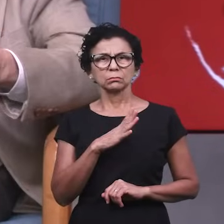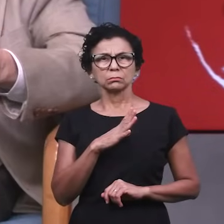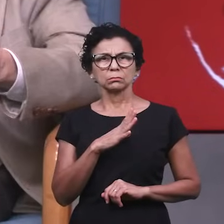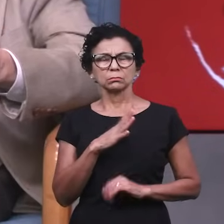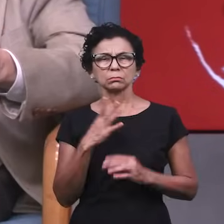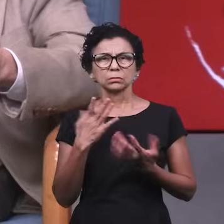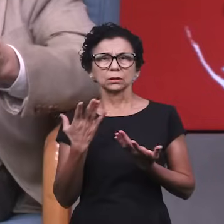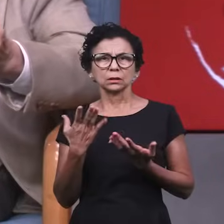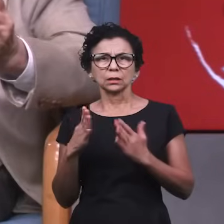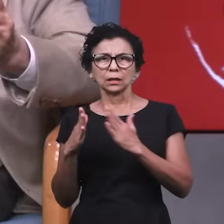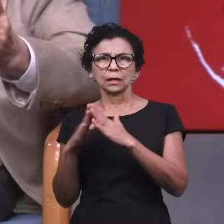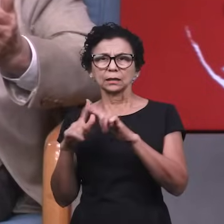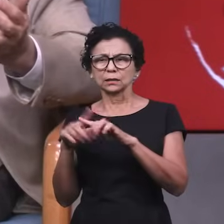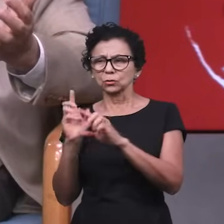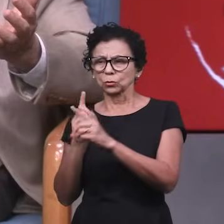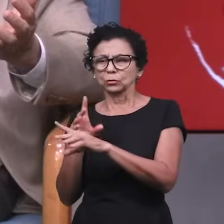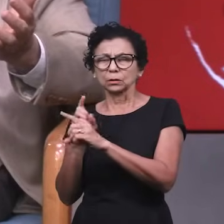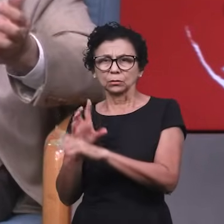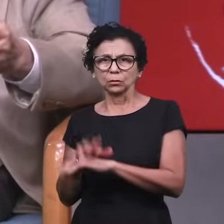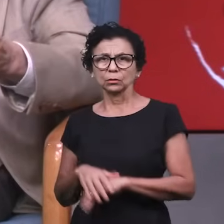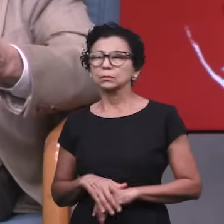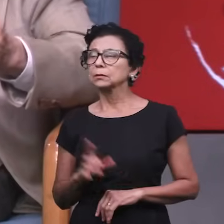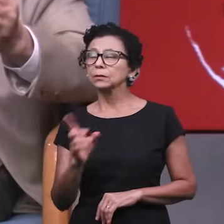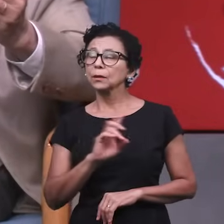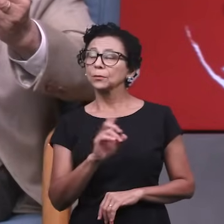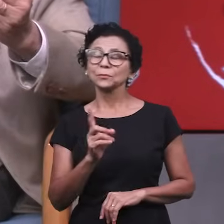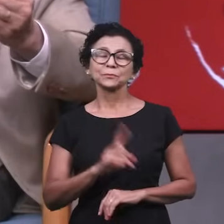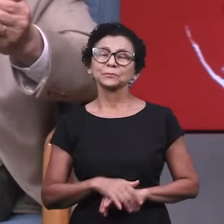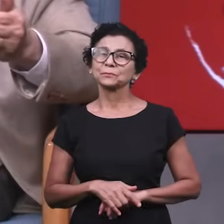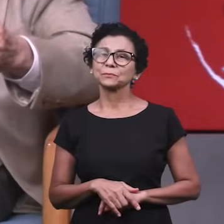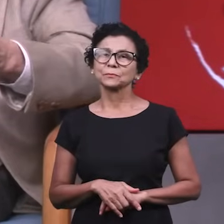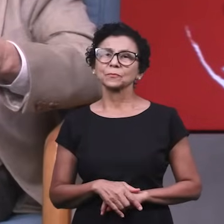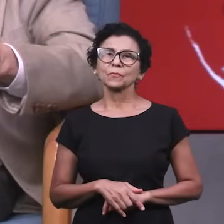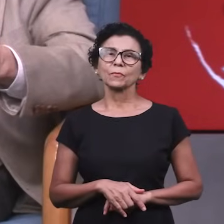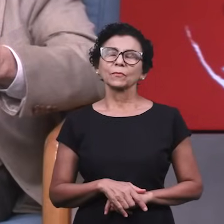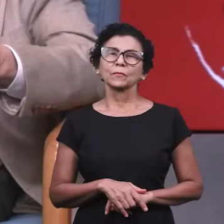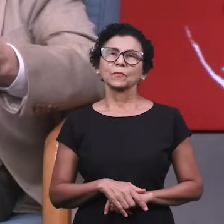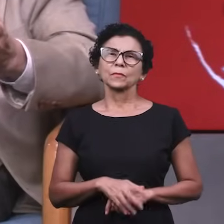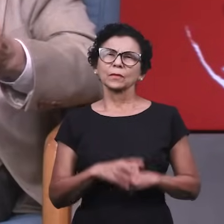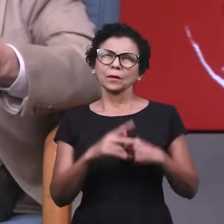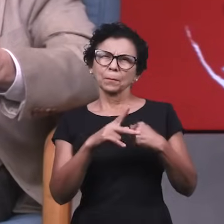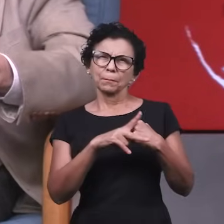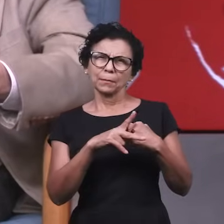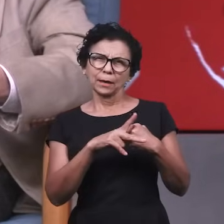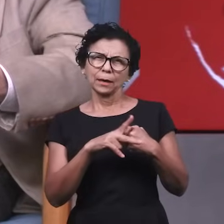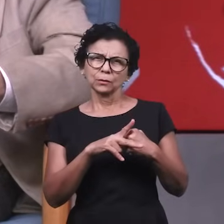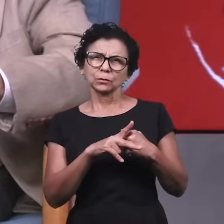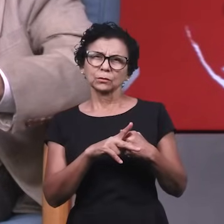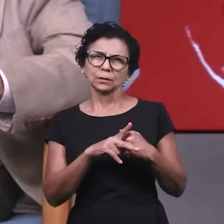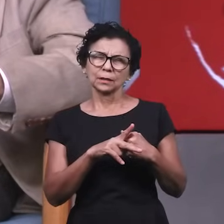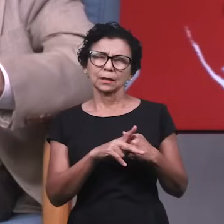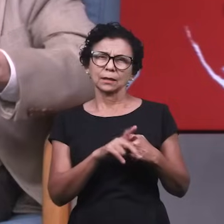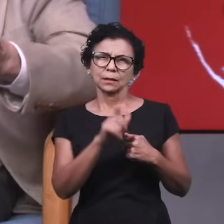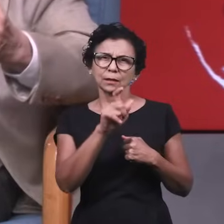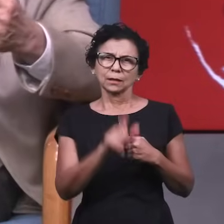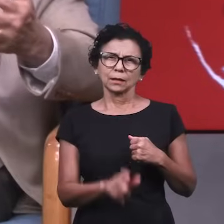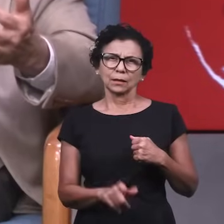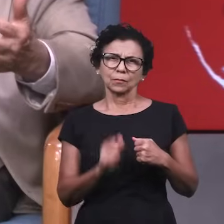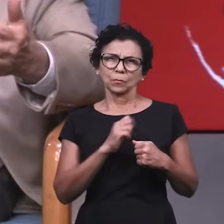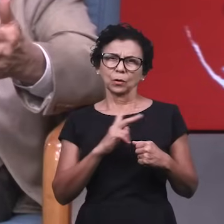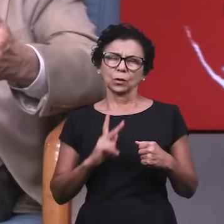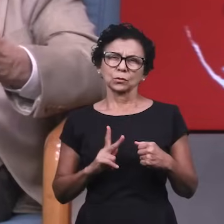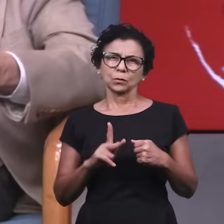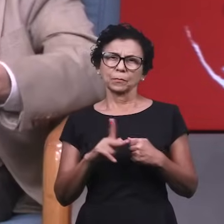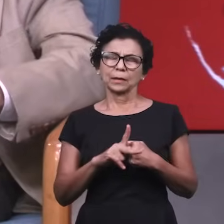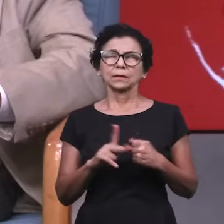usou as citações, até o Pedro tem uma participação pequena, porque Pedro era mais evangelista. É claro que